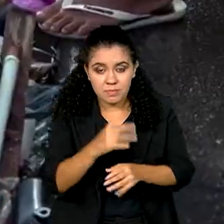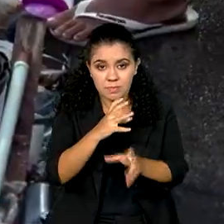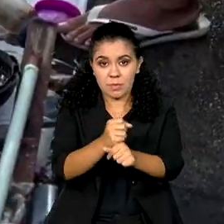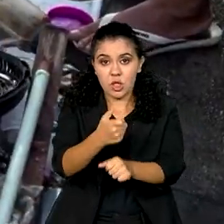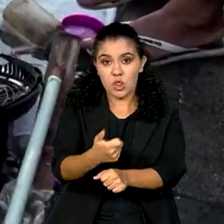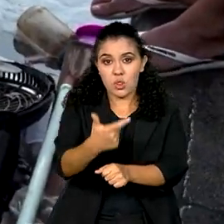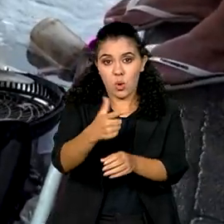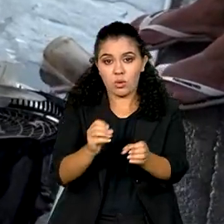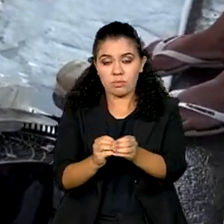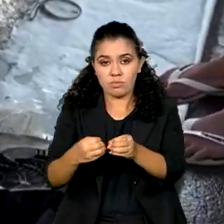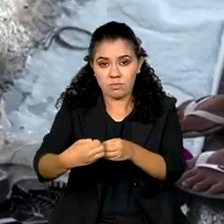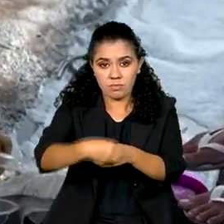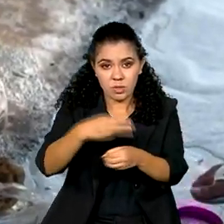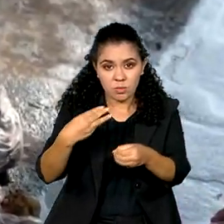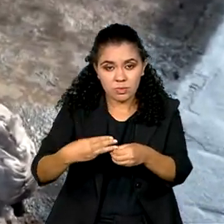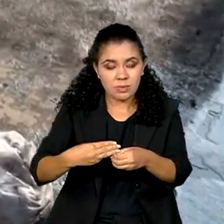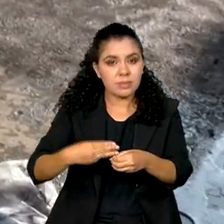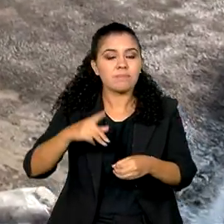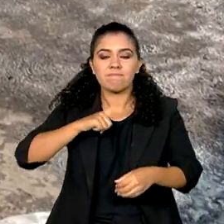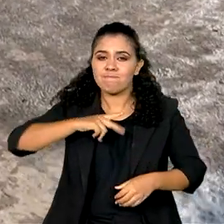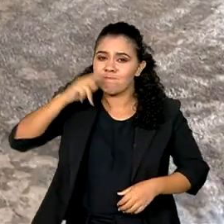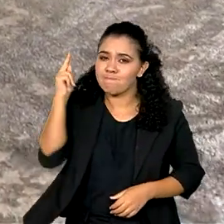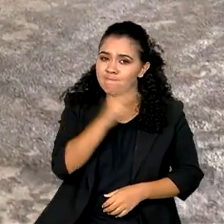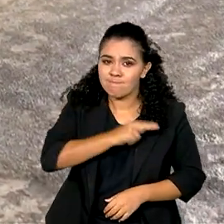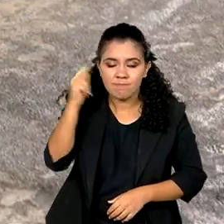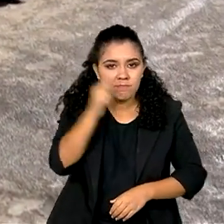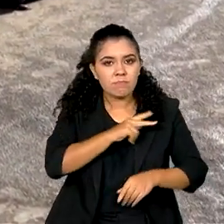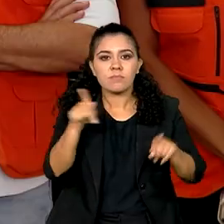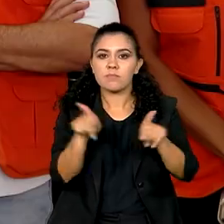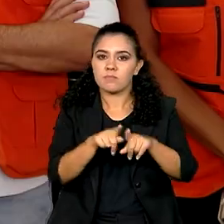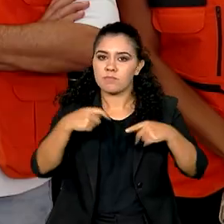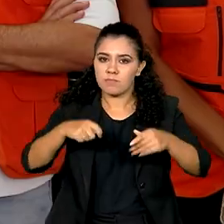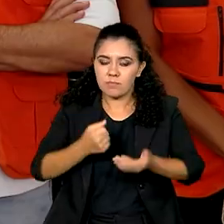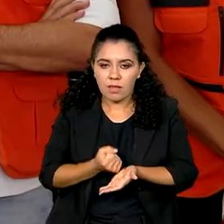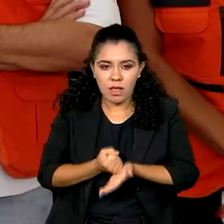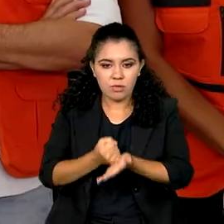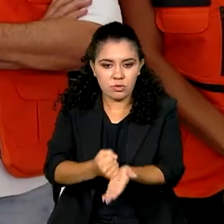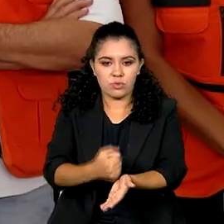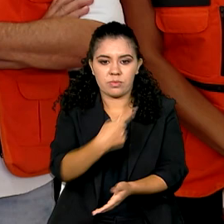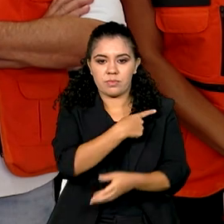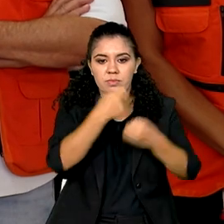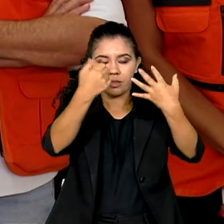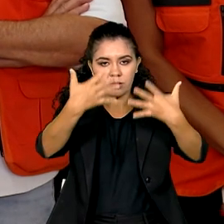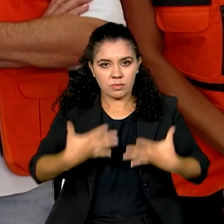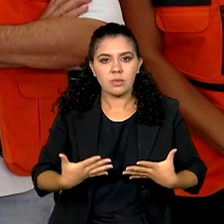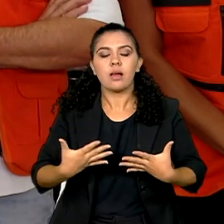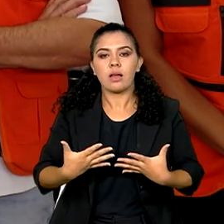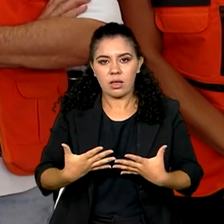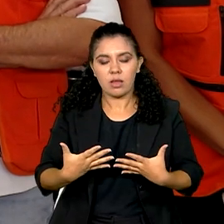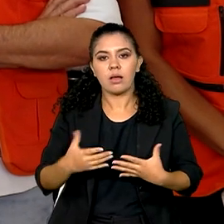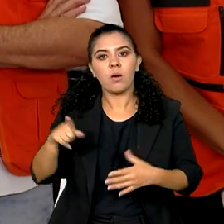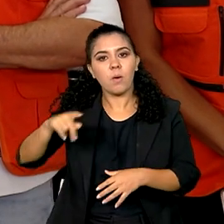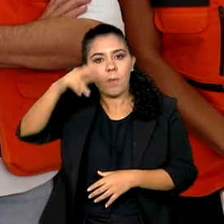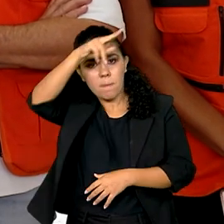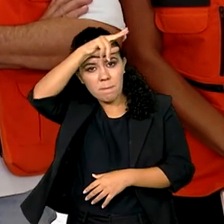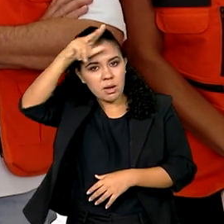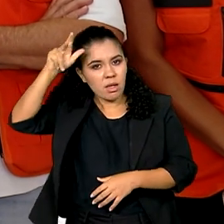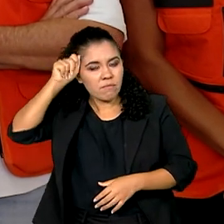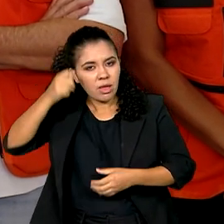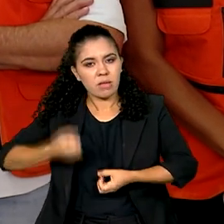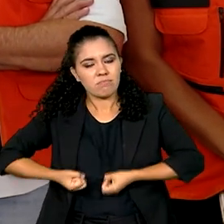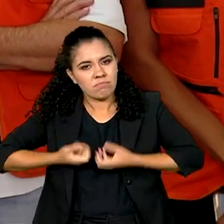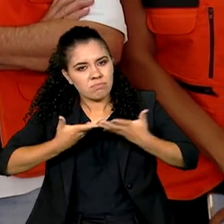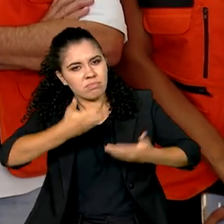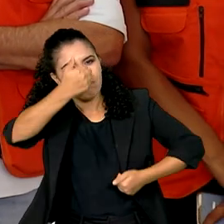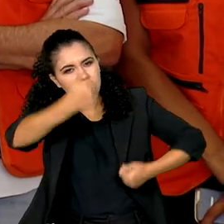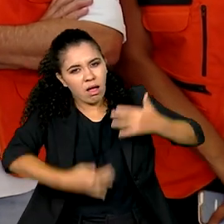Janeiro comprovaram situação de emergência e se qualificaram para a ajuda. A equipe pôde ouvir dos prefeitos que foi